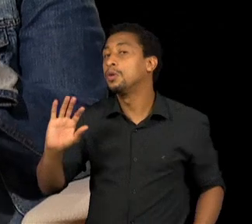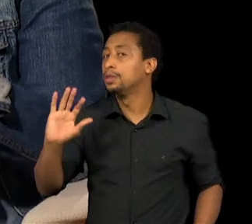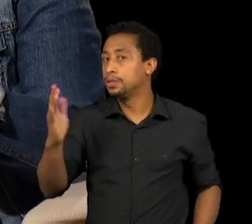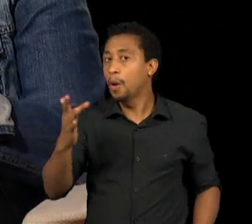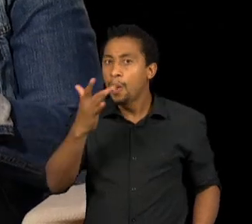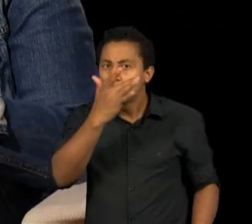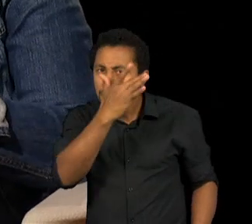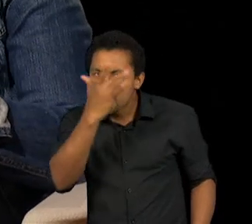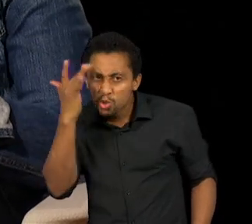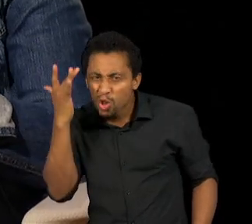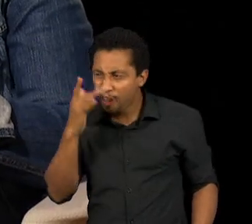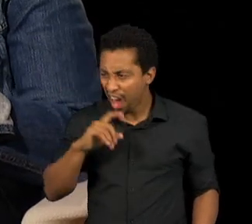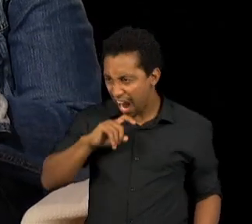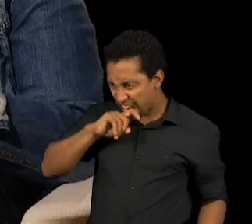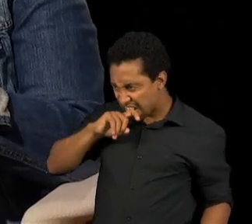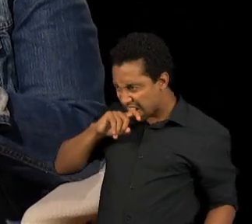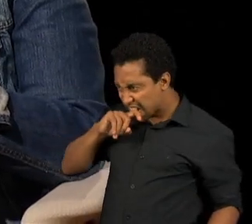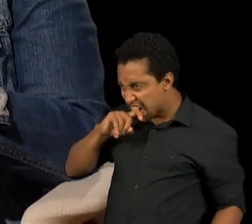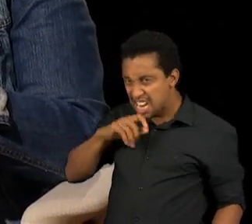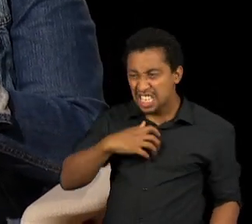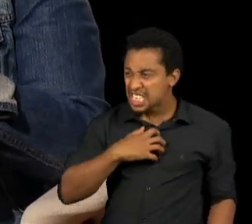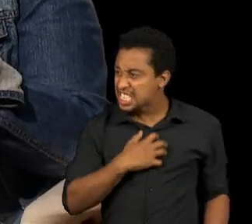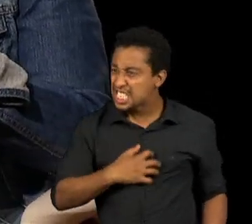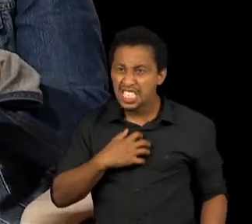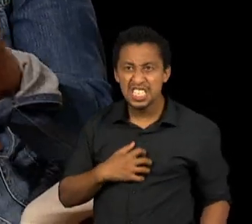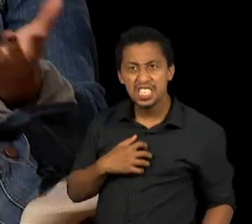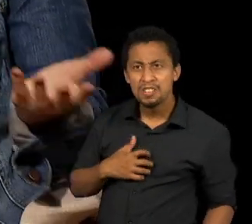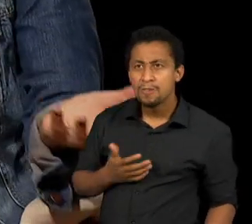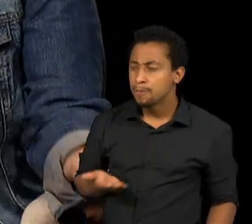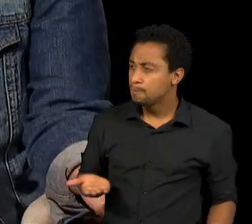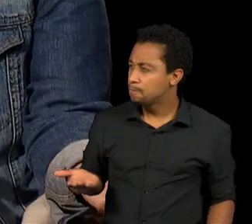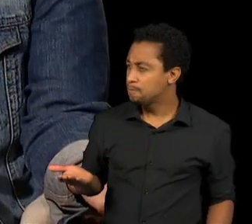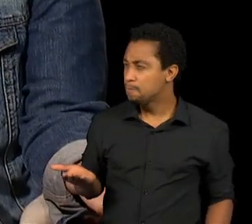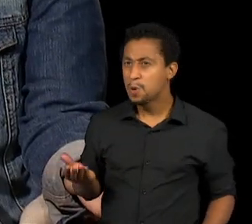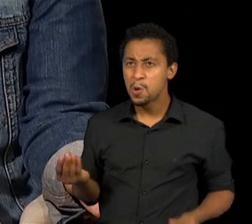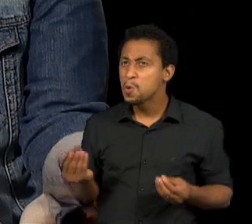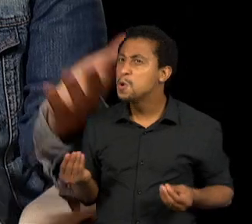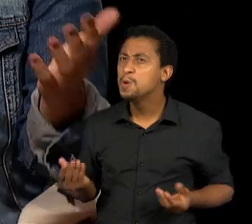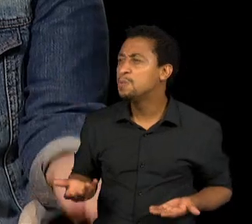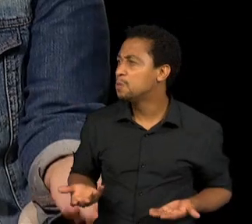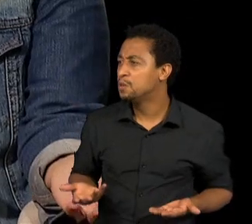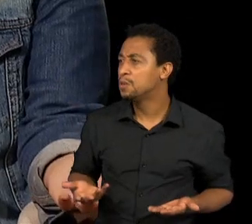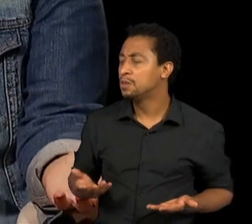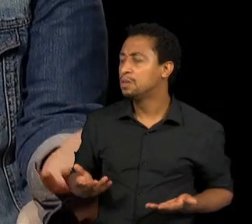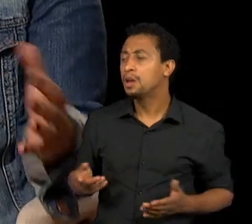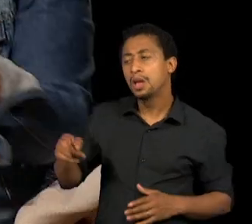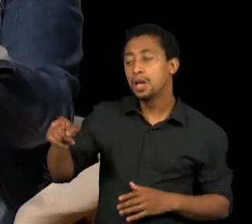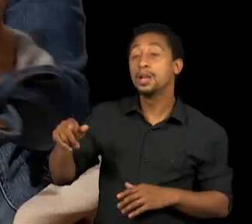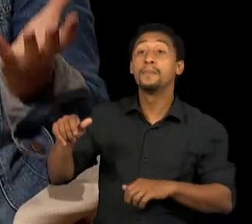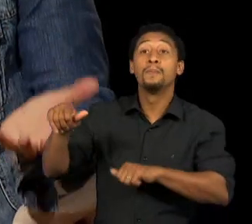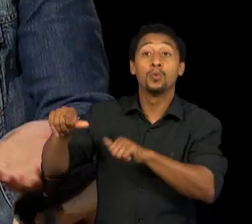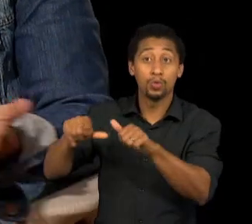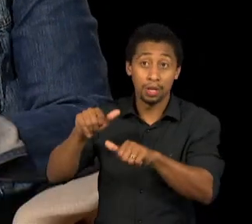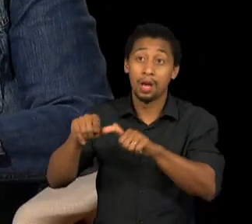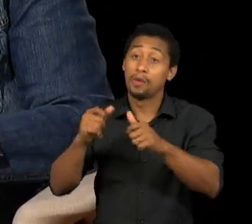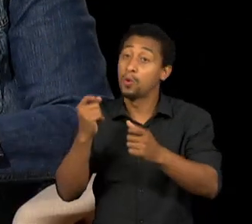ficar revoltadas com o fato dele mudar coisas lá no núcleo